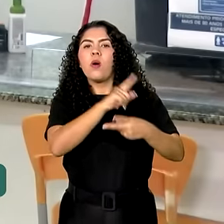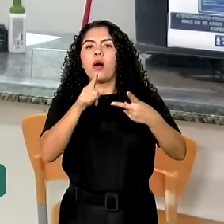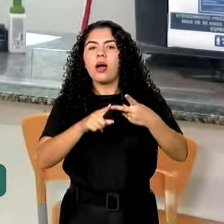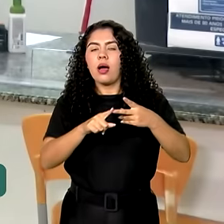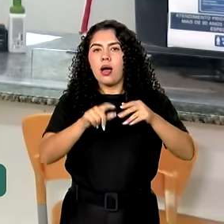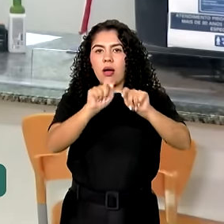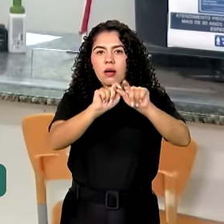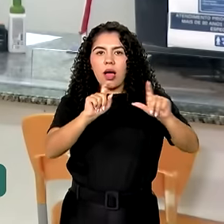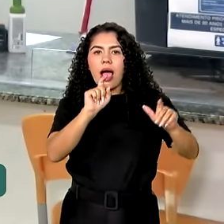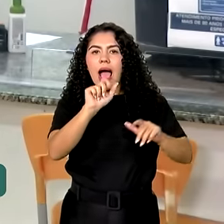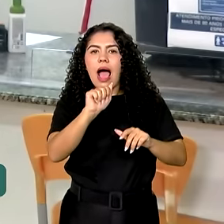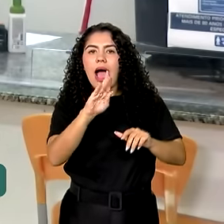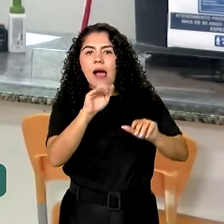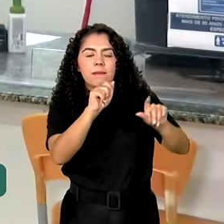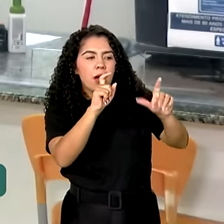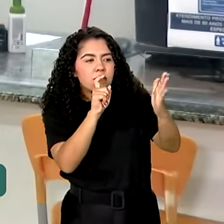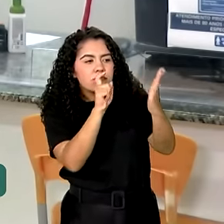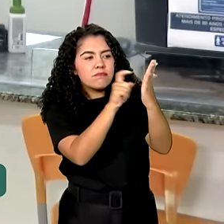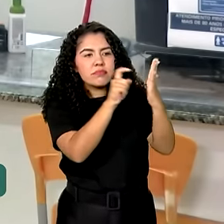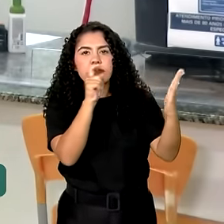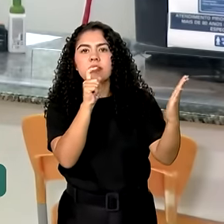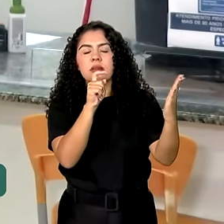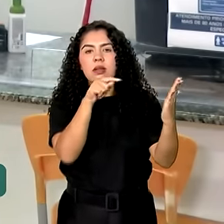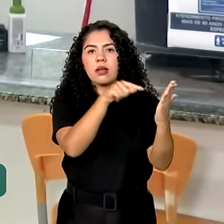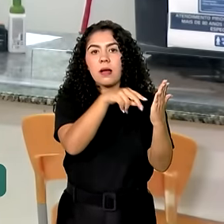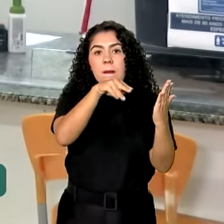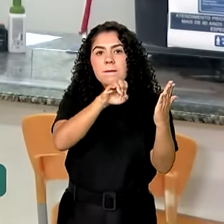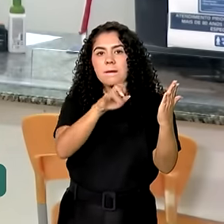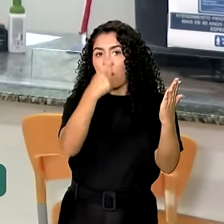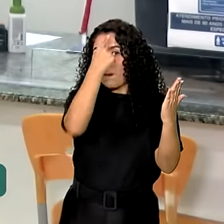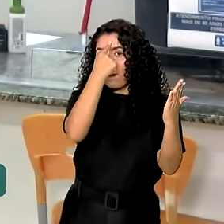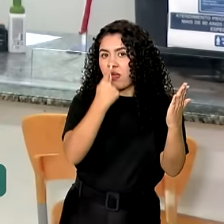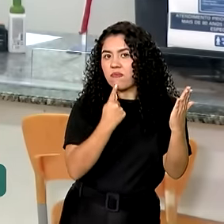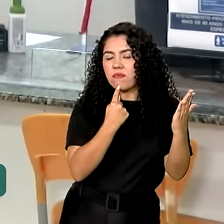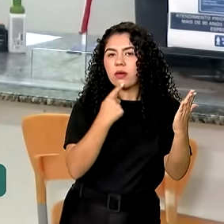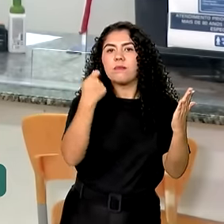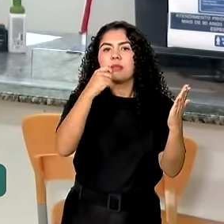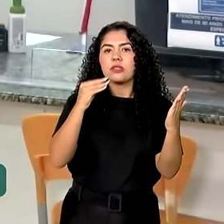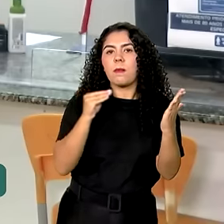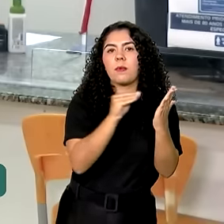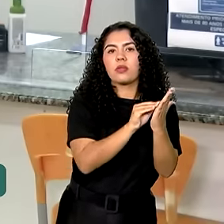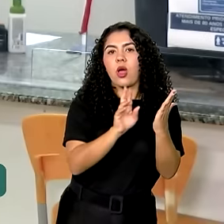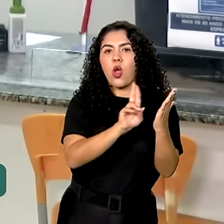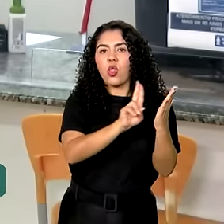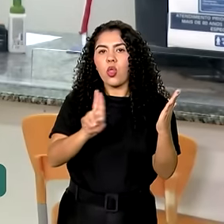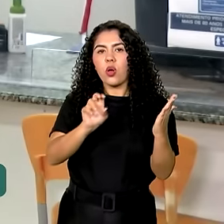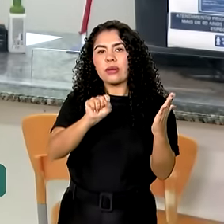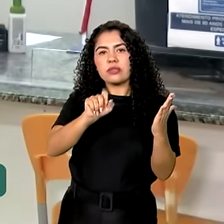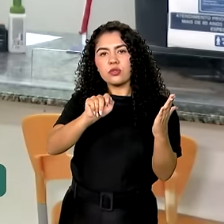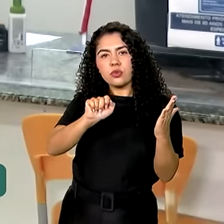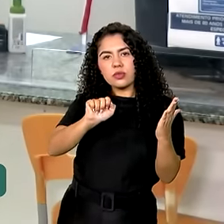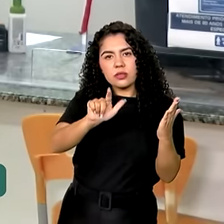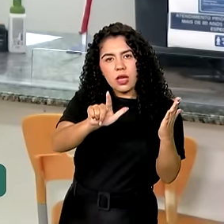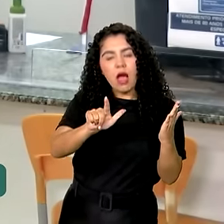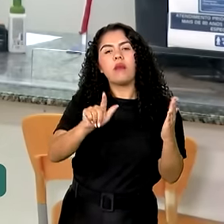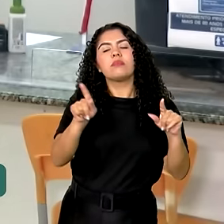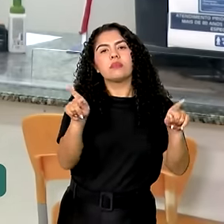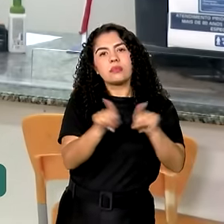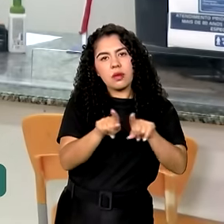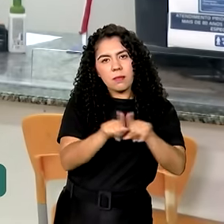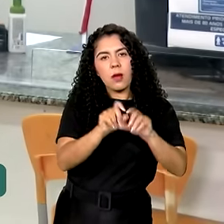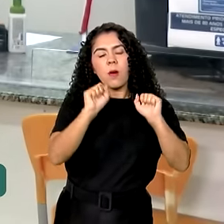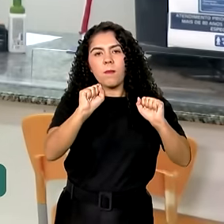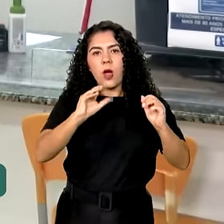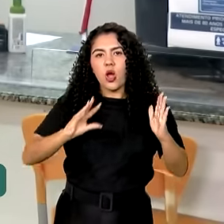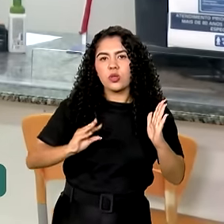o usuário é direcionado para o registro de autodeclaração de nome social, em que poderá corrigir ou